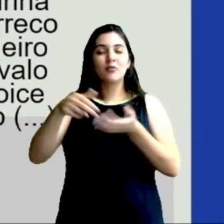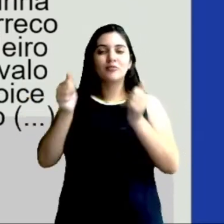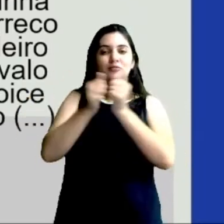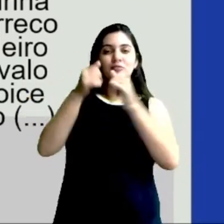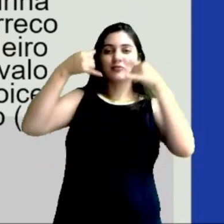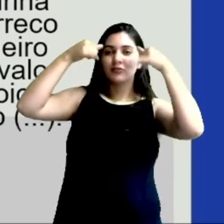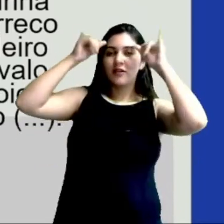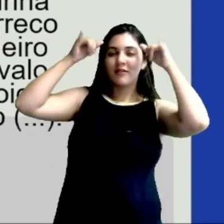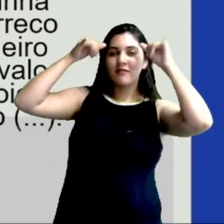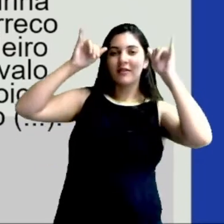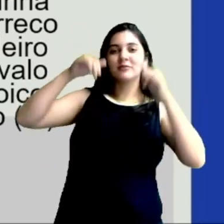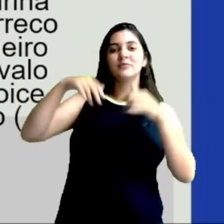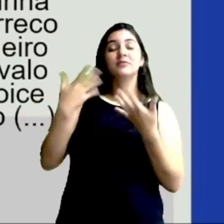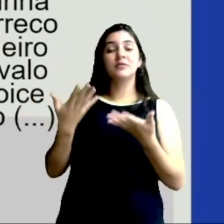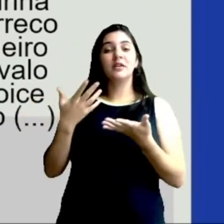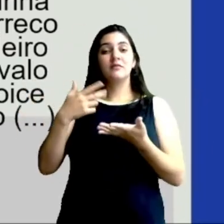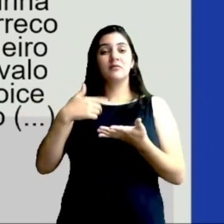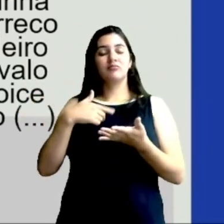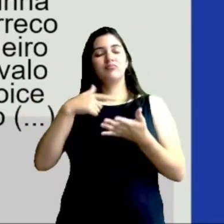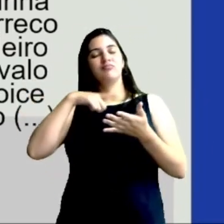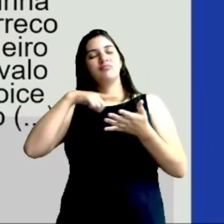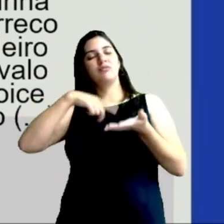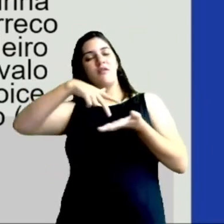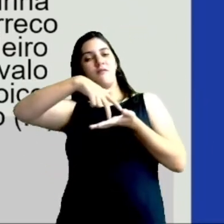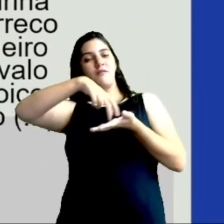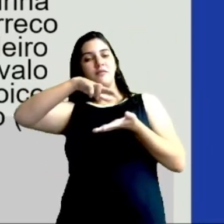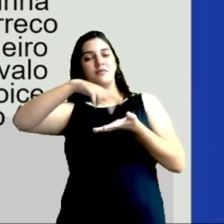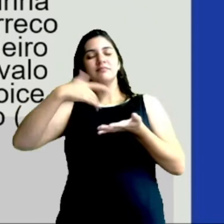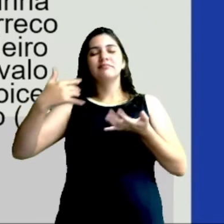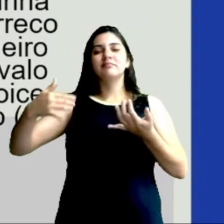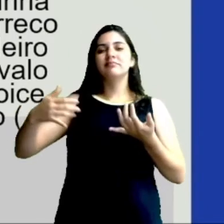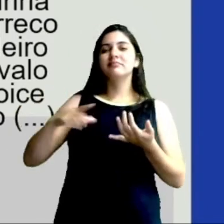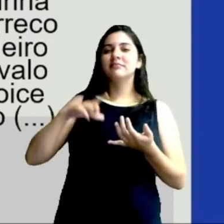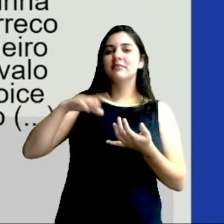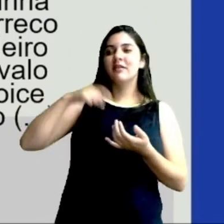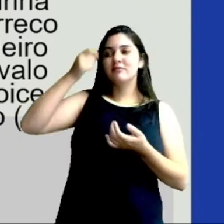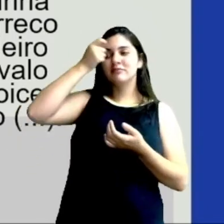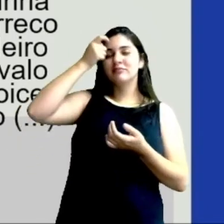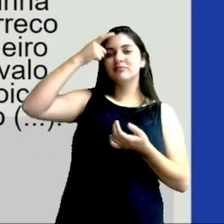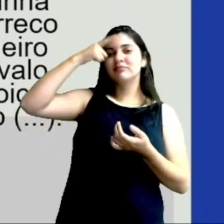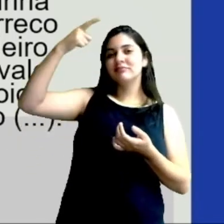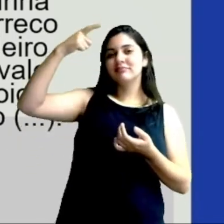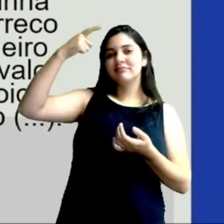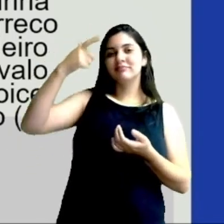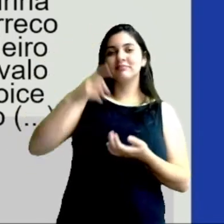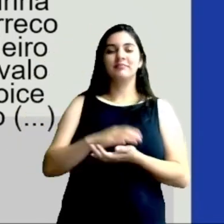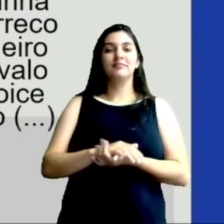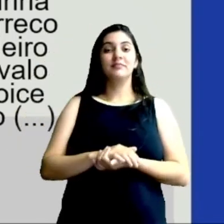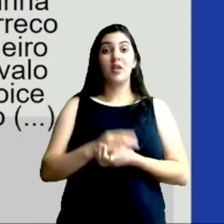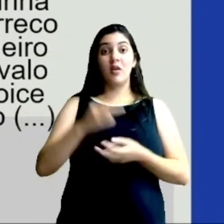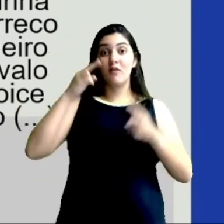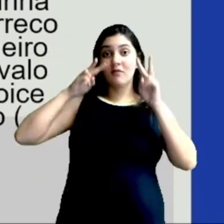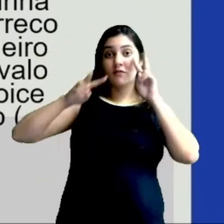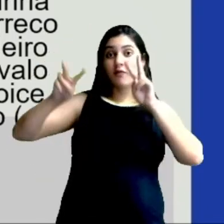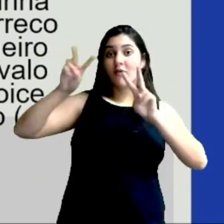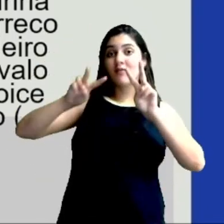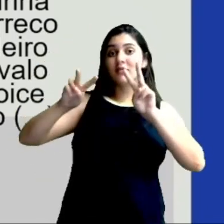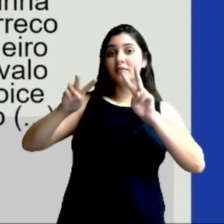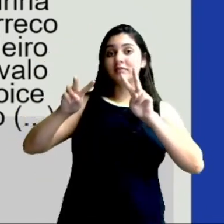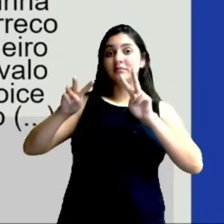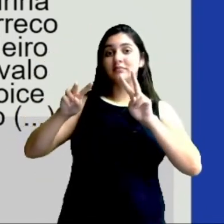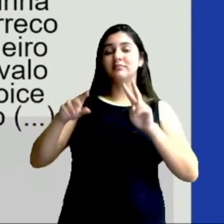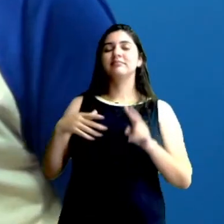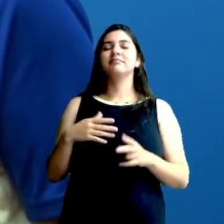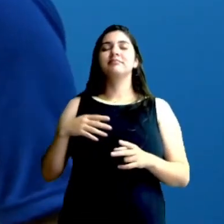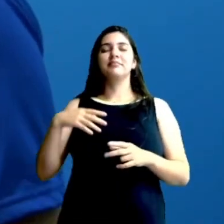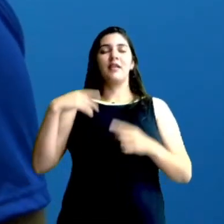puleiro no pé do cavalo levou um coice criou alô alô Olha é